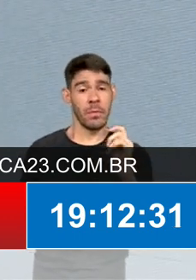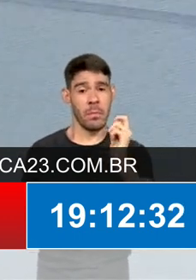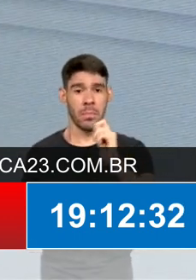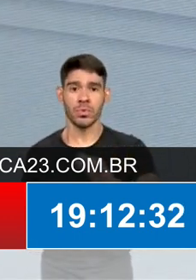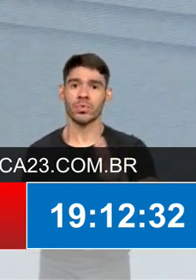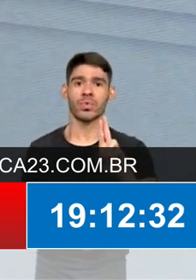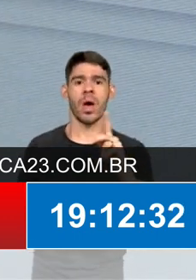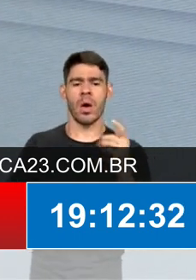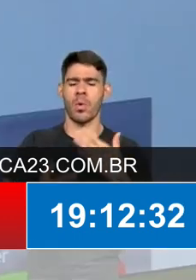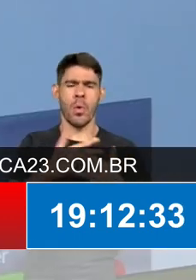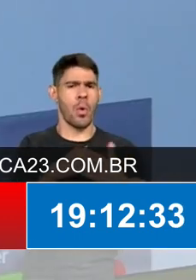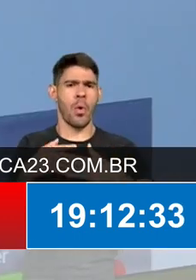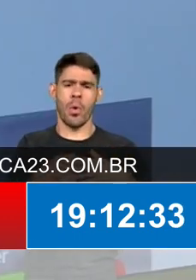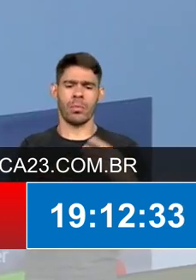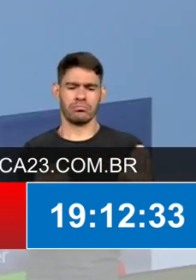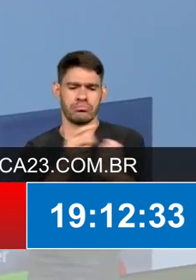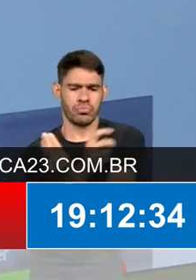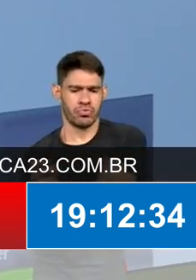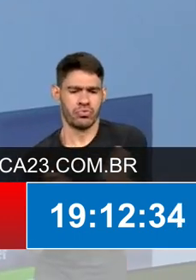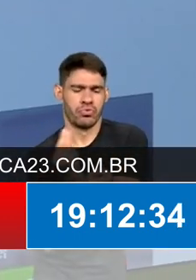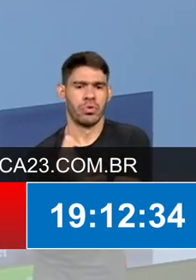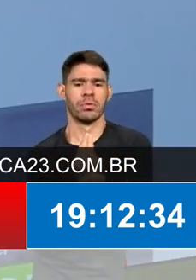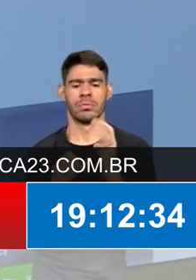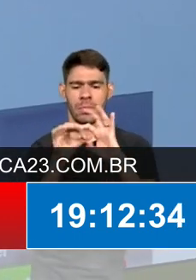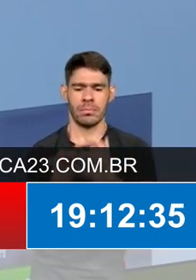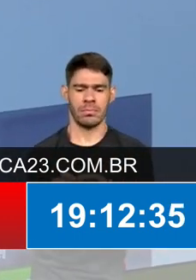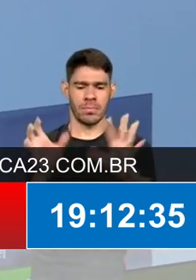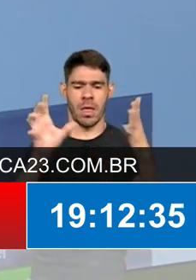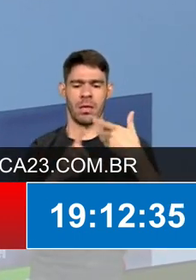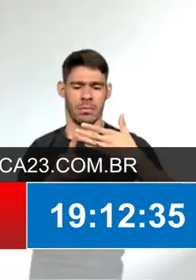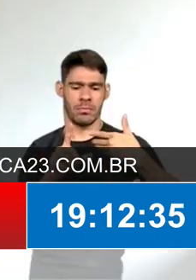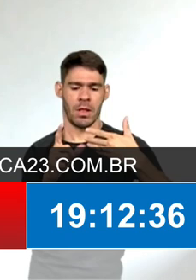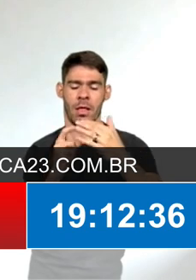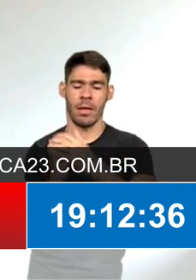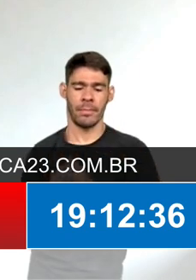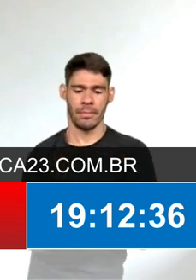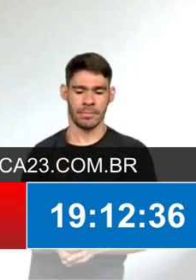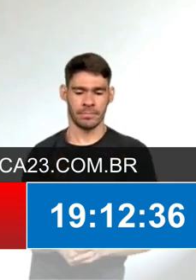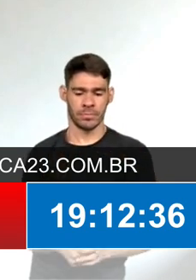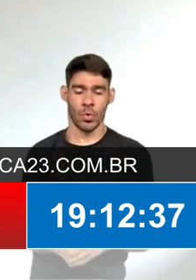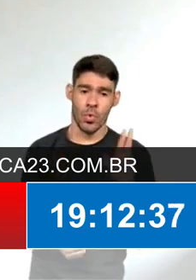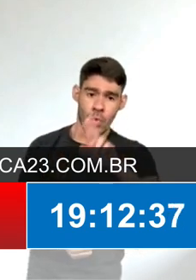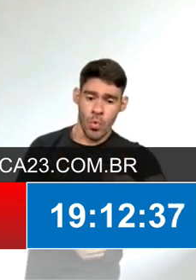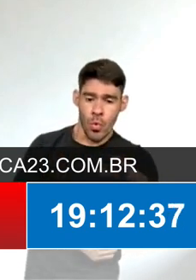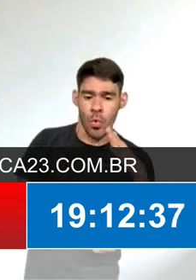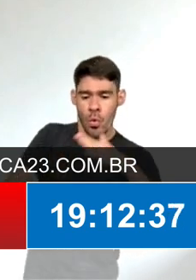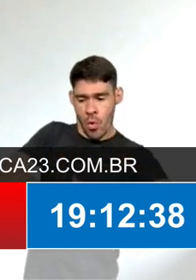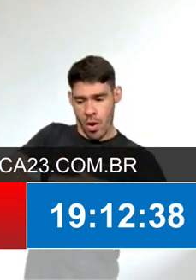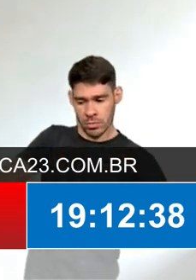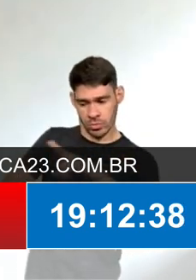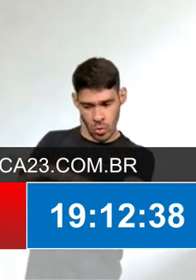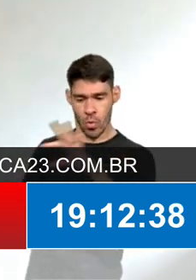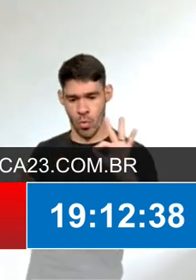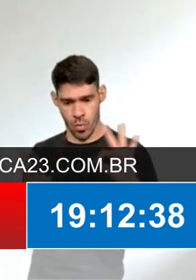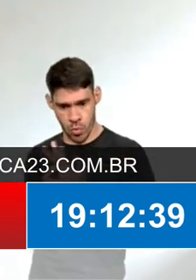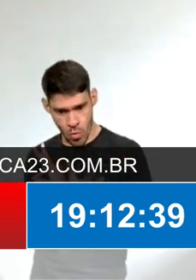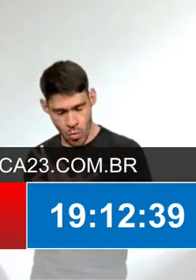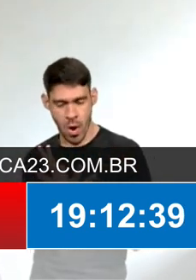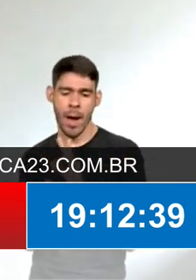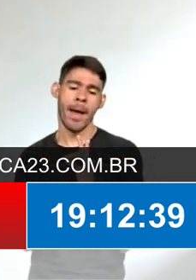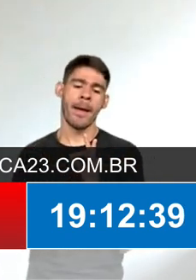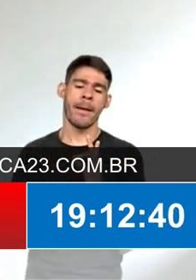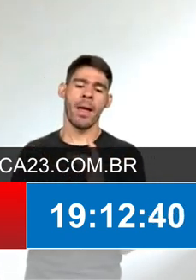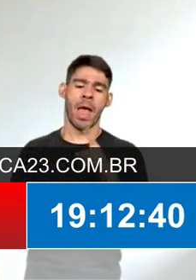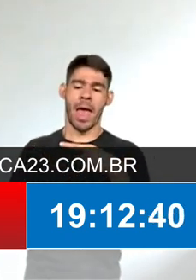fazer qualquer tipo de transação disponível na plataforma. O uso da conta dele do governo passa a